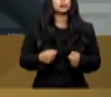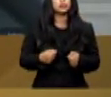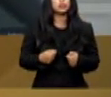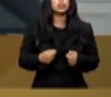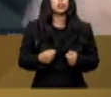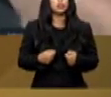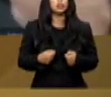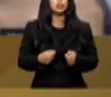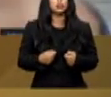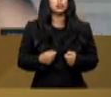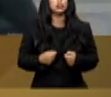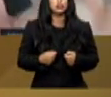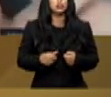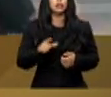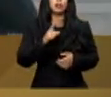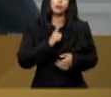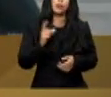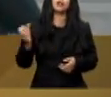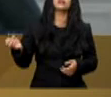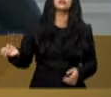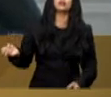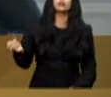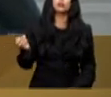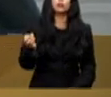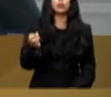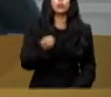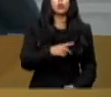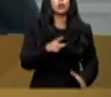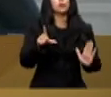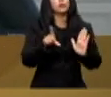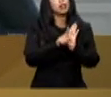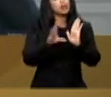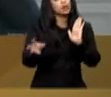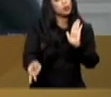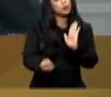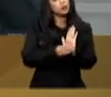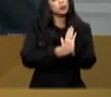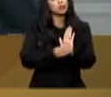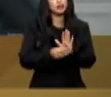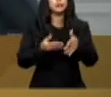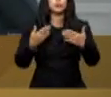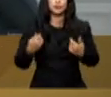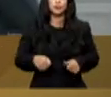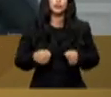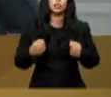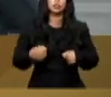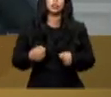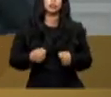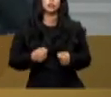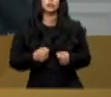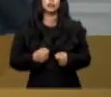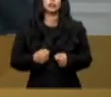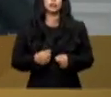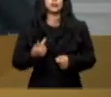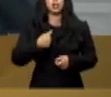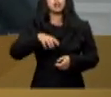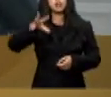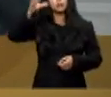desnecessária a edição de uma nova lei complementar. Então,